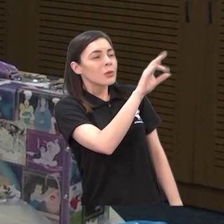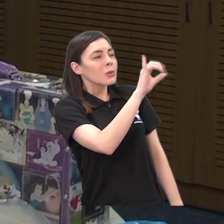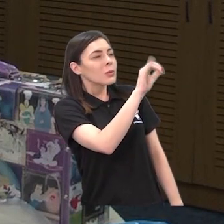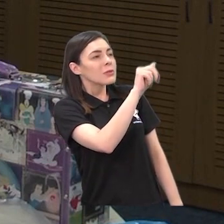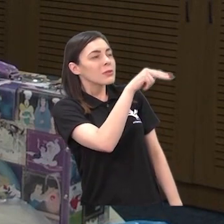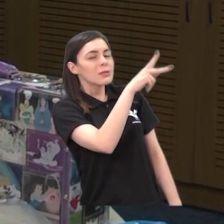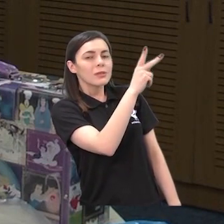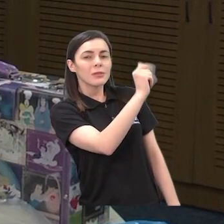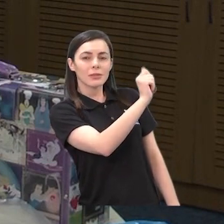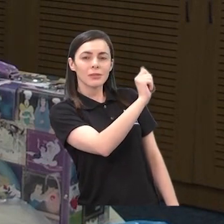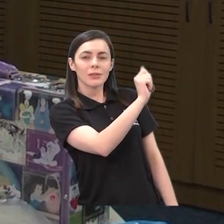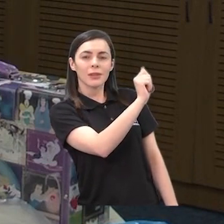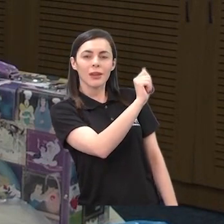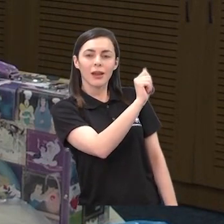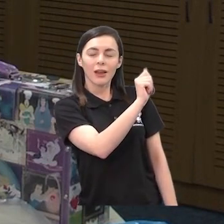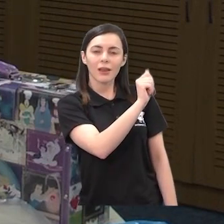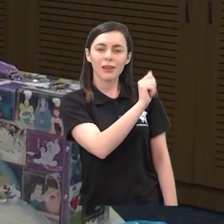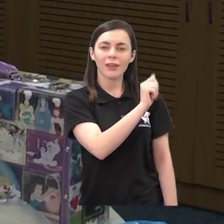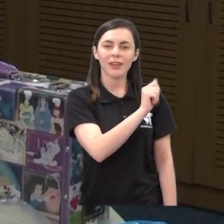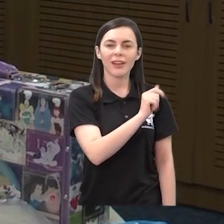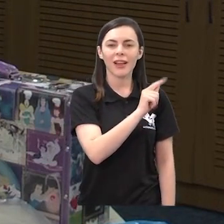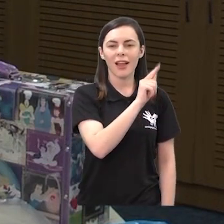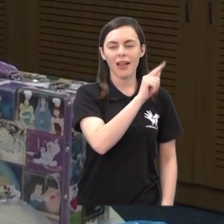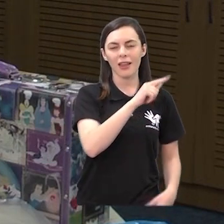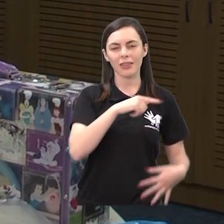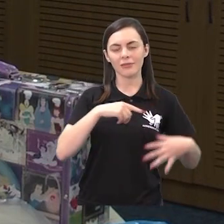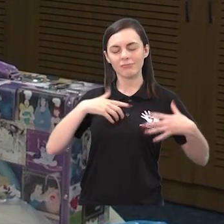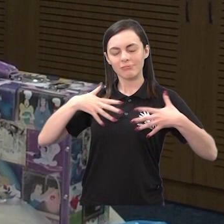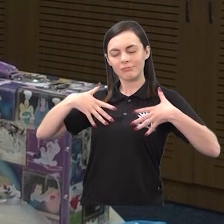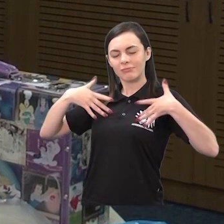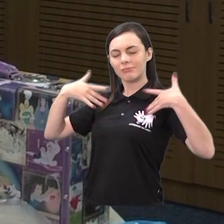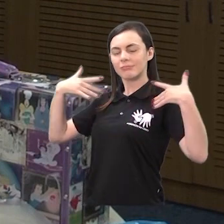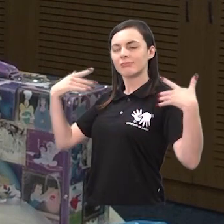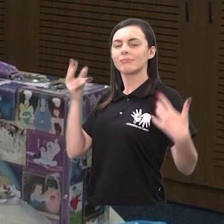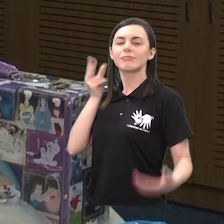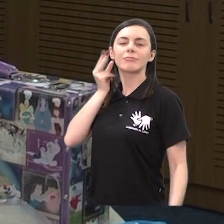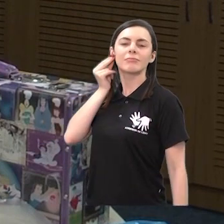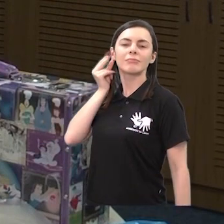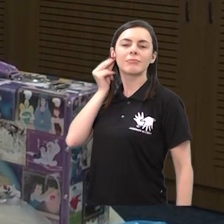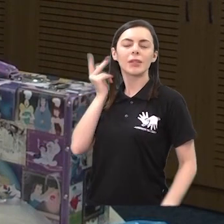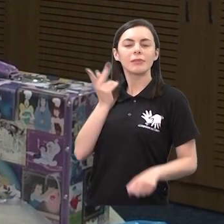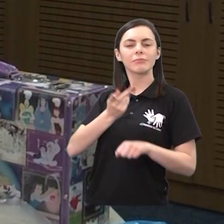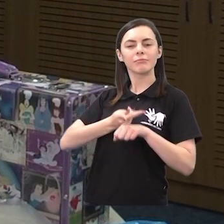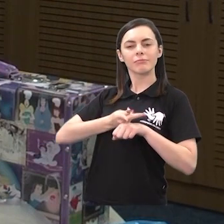Lucinha. Lucinha tinha os brincos de prata,